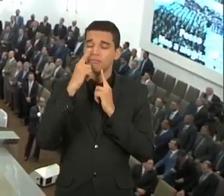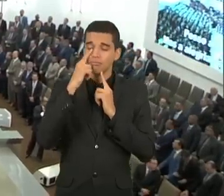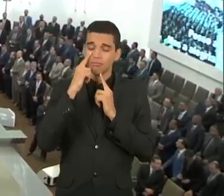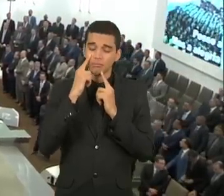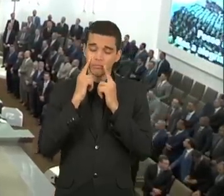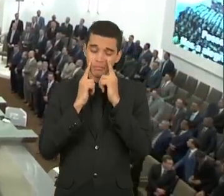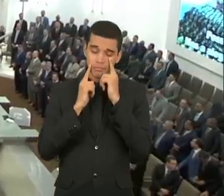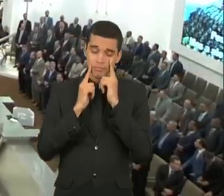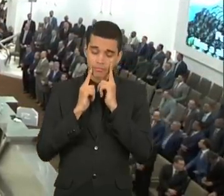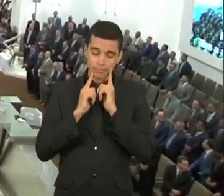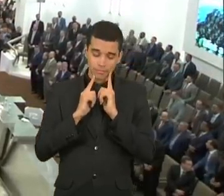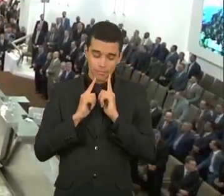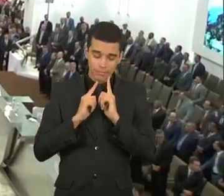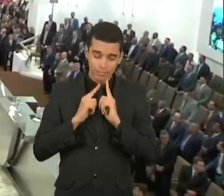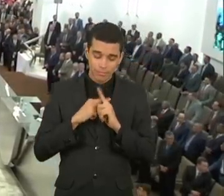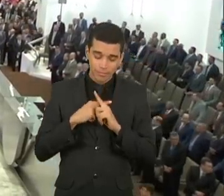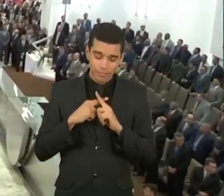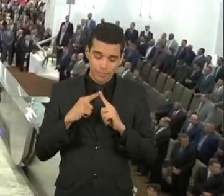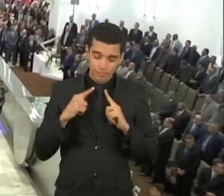chorar,